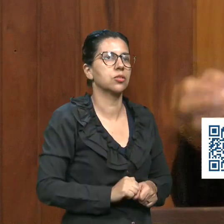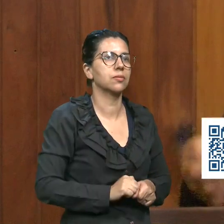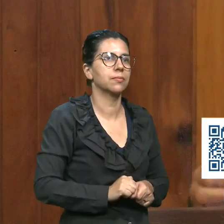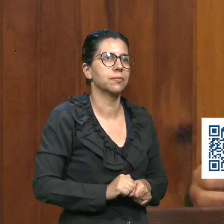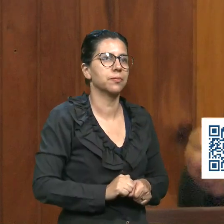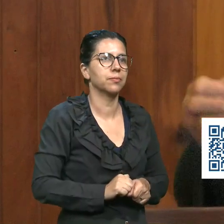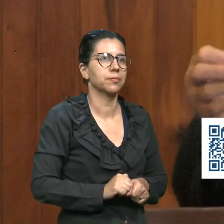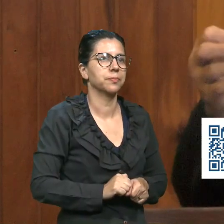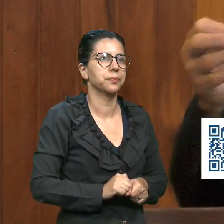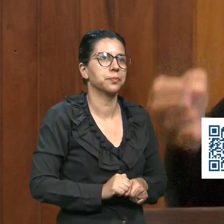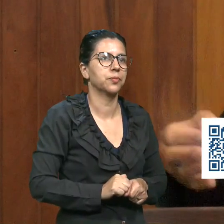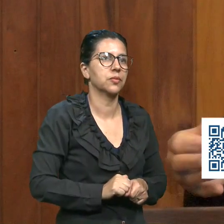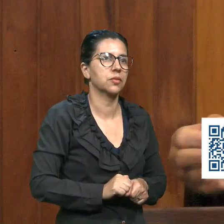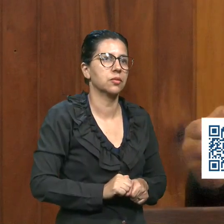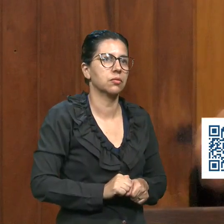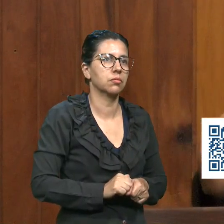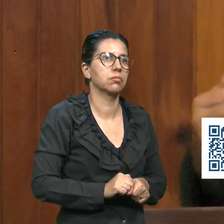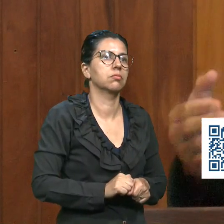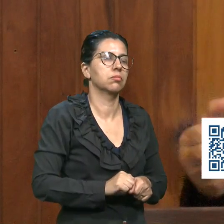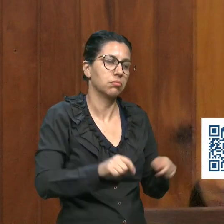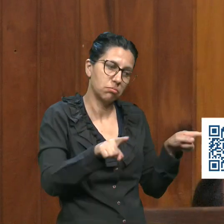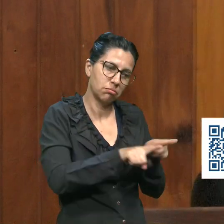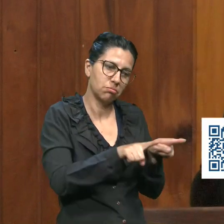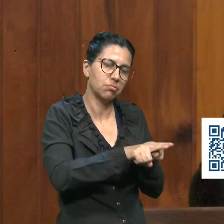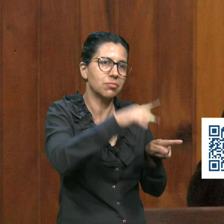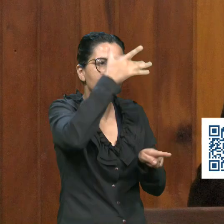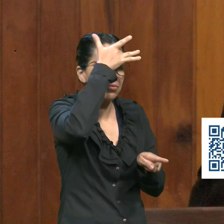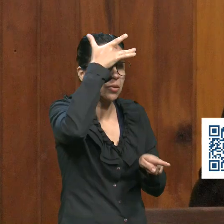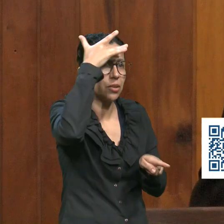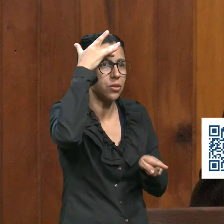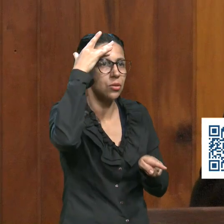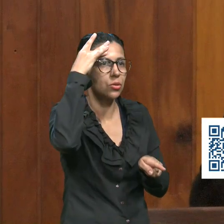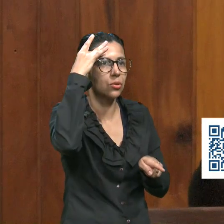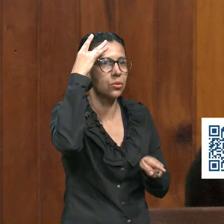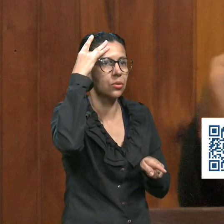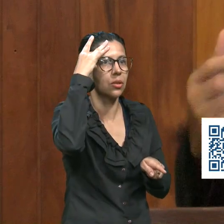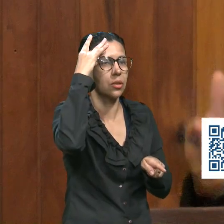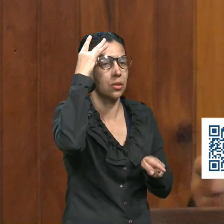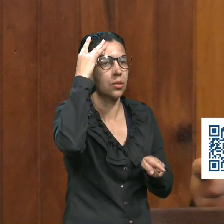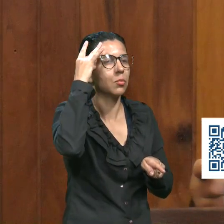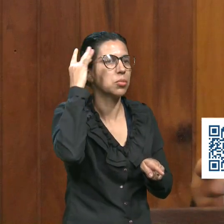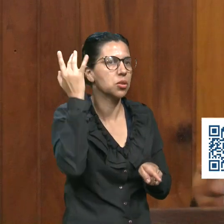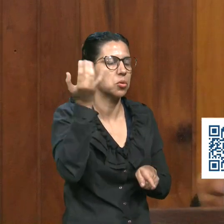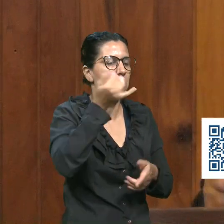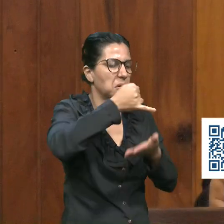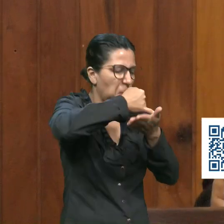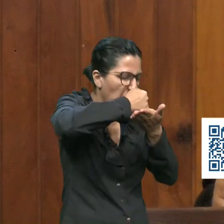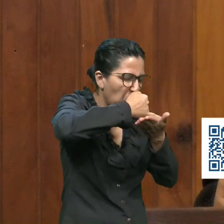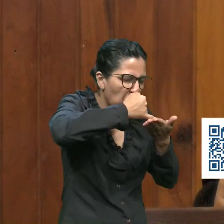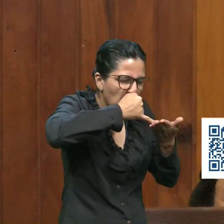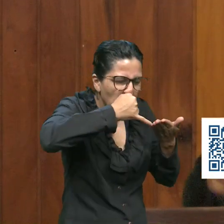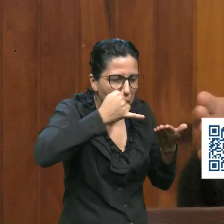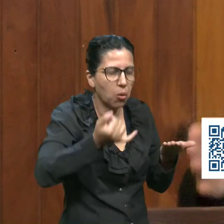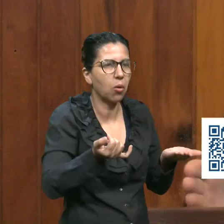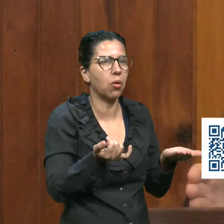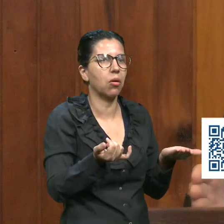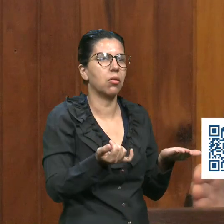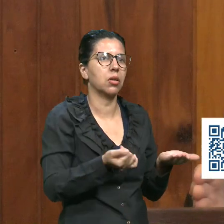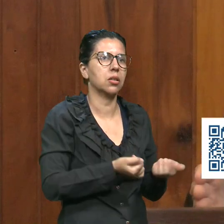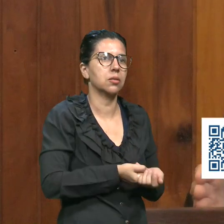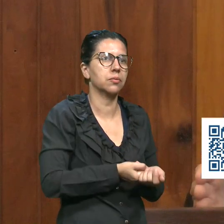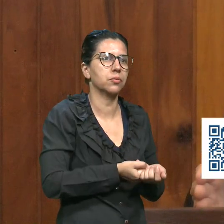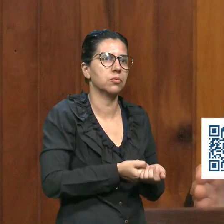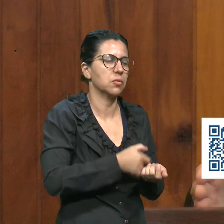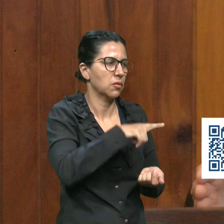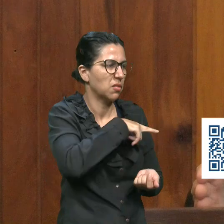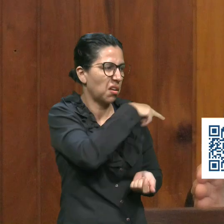colocando gente, pessoas em andamento, tirando ali pessoas que são usuários de droga, que tem aquele